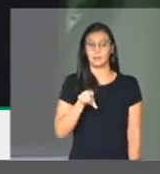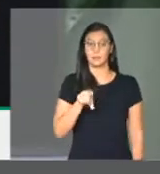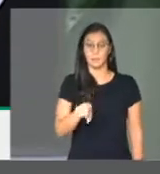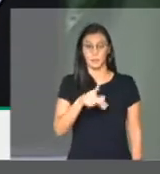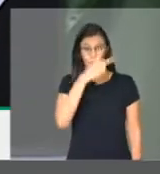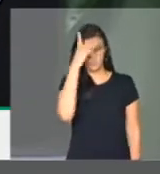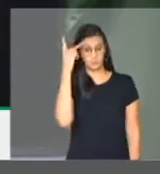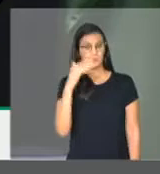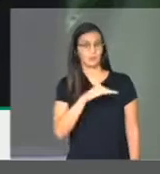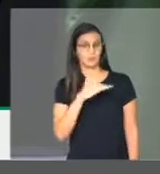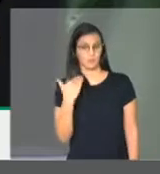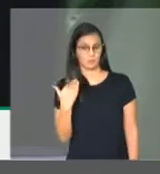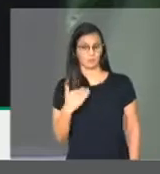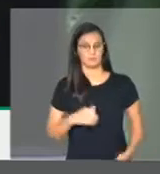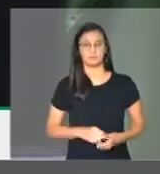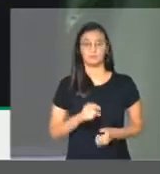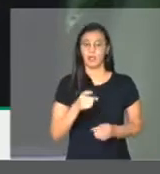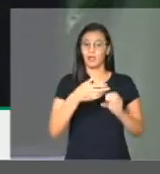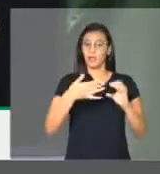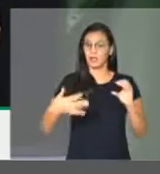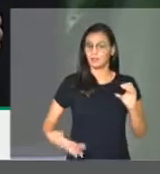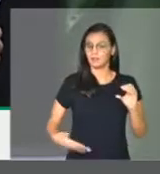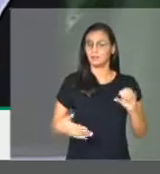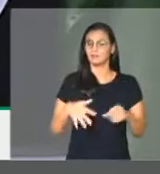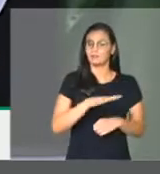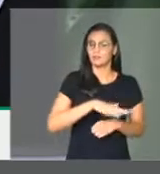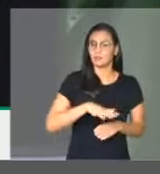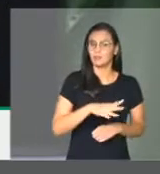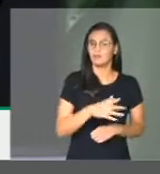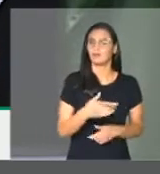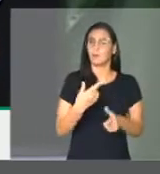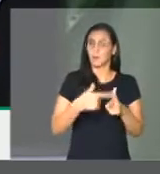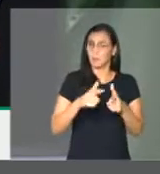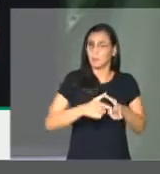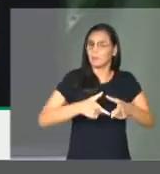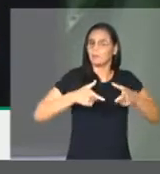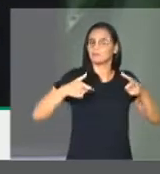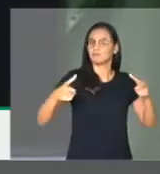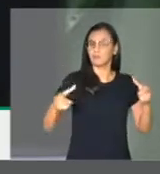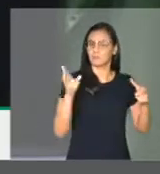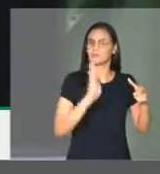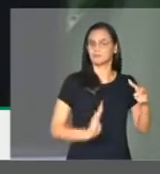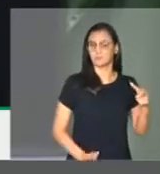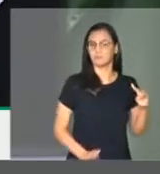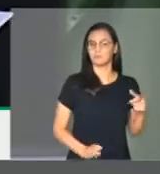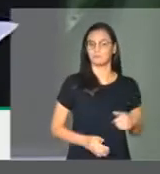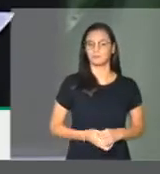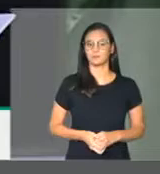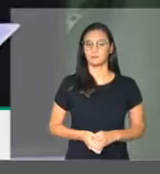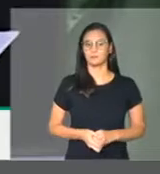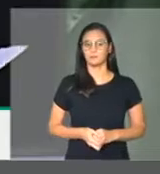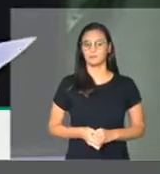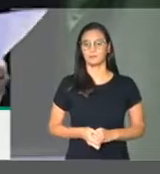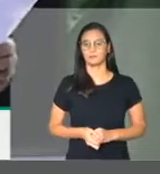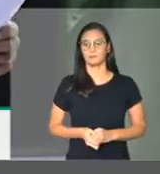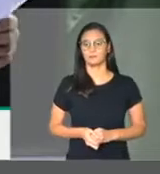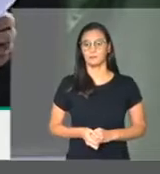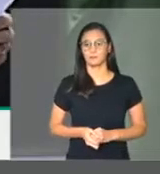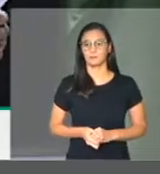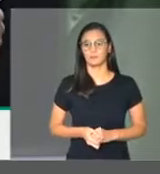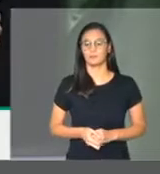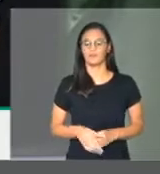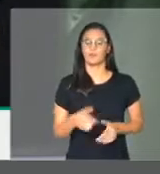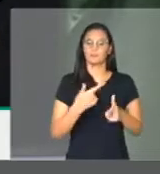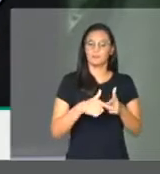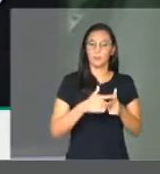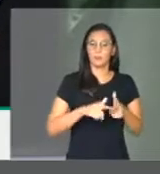de per si caracteriza a situação dramática em que se encontra o nosso país, com crise estrutural no